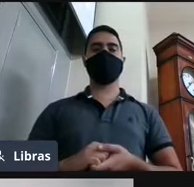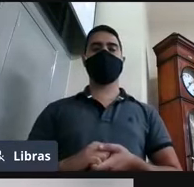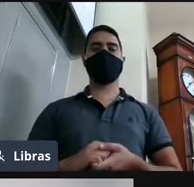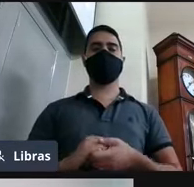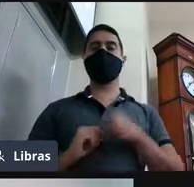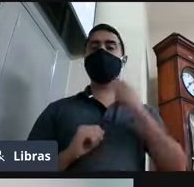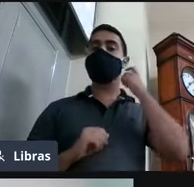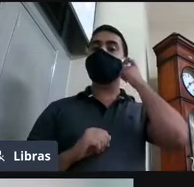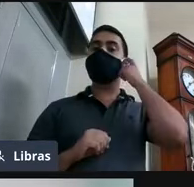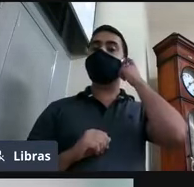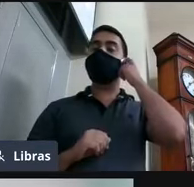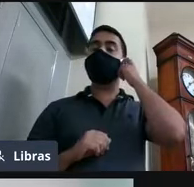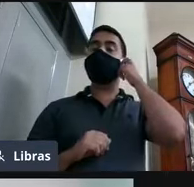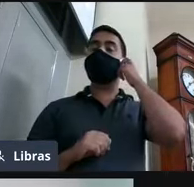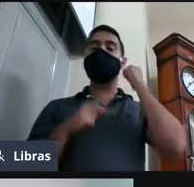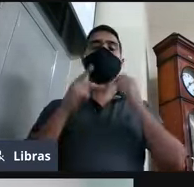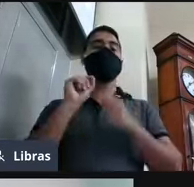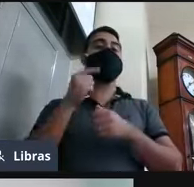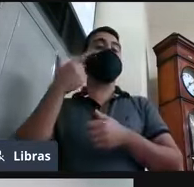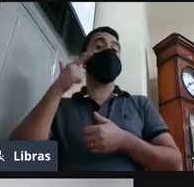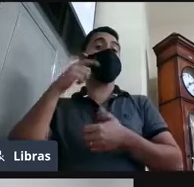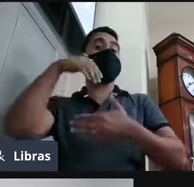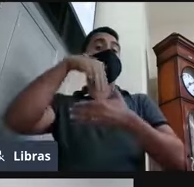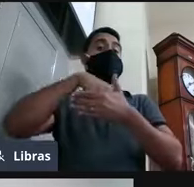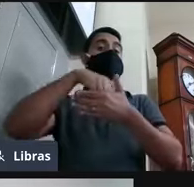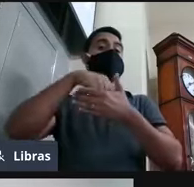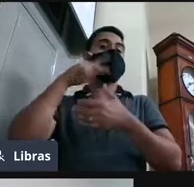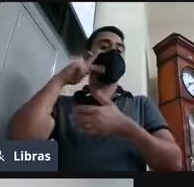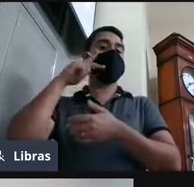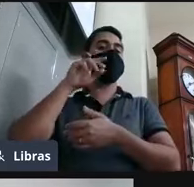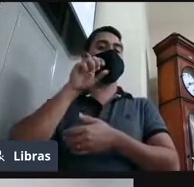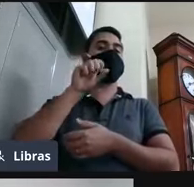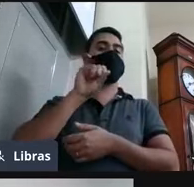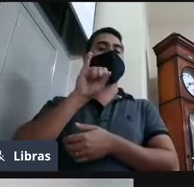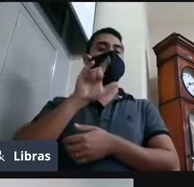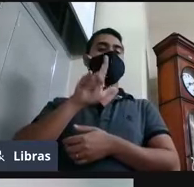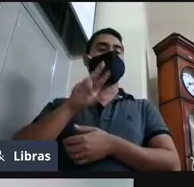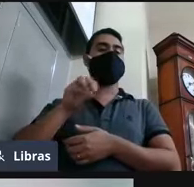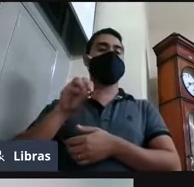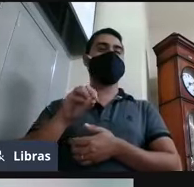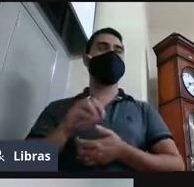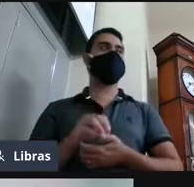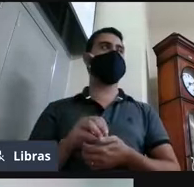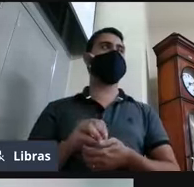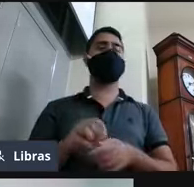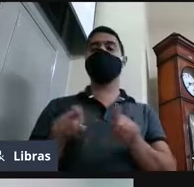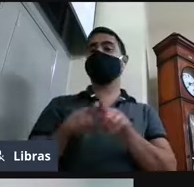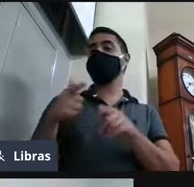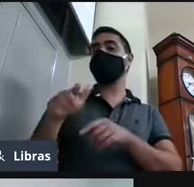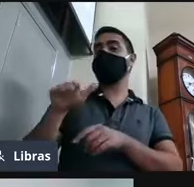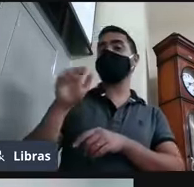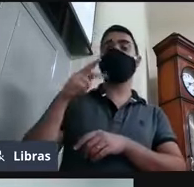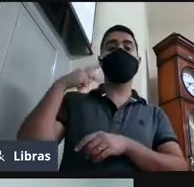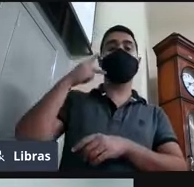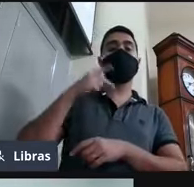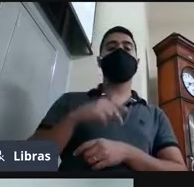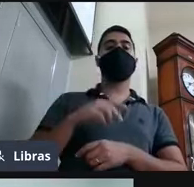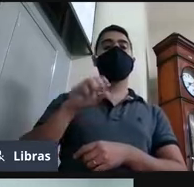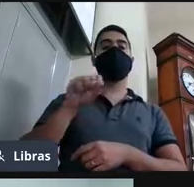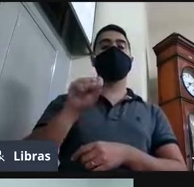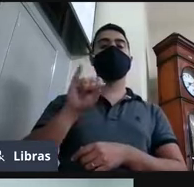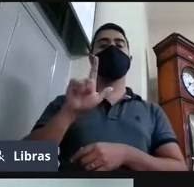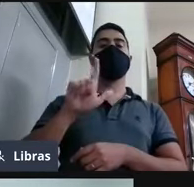claro que não houve o voto do vereador, nem a chamada do vereador Silvio Rogério Furtado da